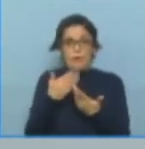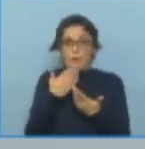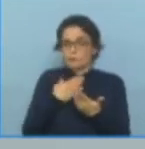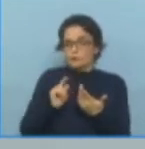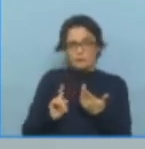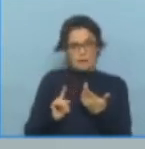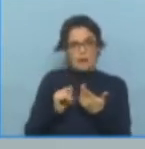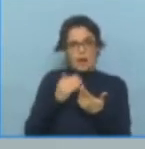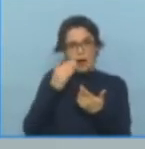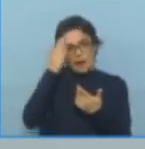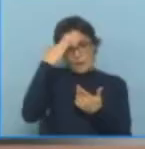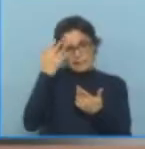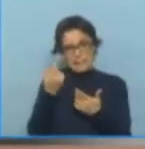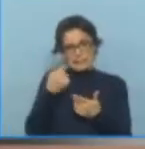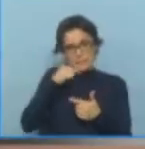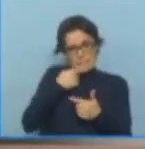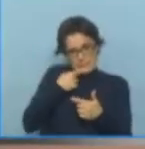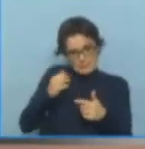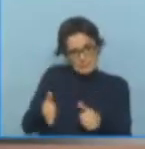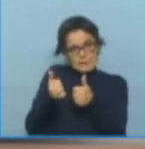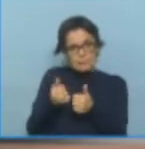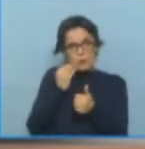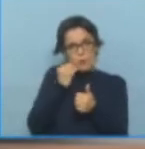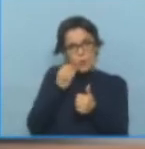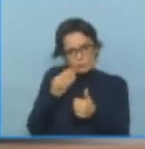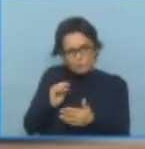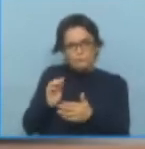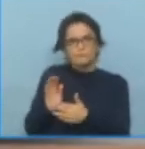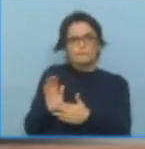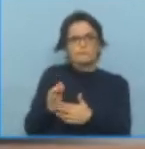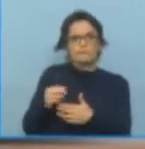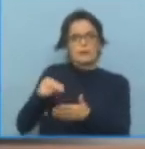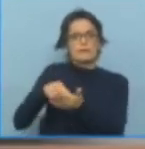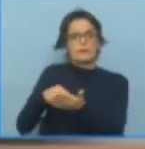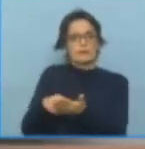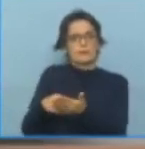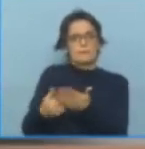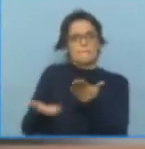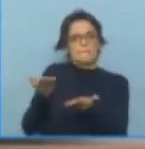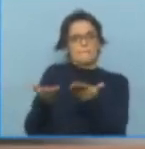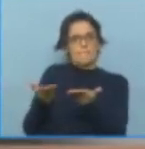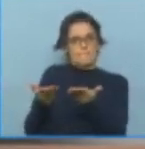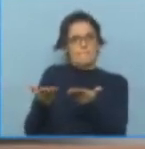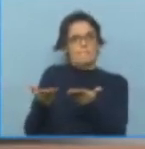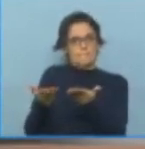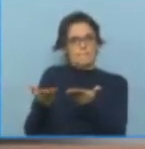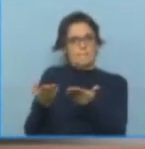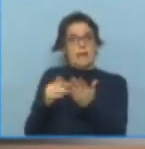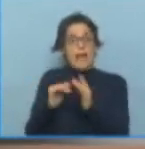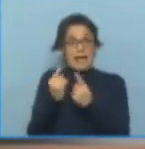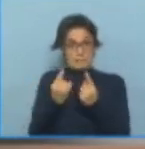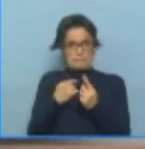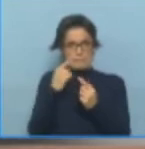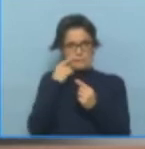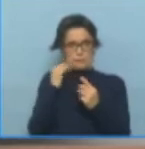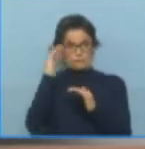nossa condição. Exatamente. Nós, enfim, acabamos por ter medo de nos confrontar ao espelho. A morte, no fundo,